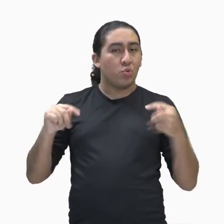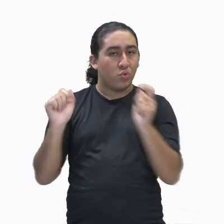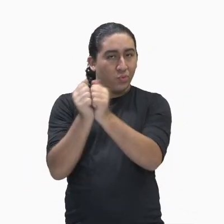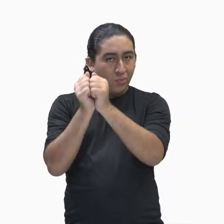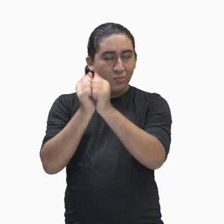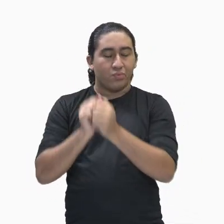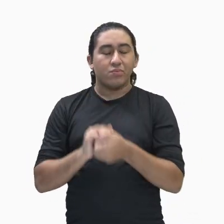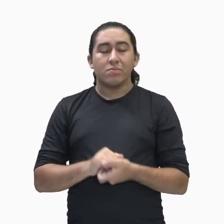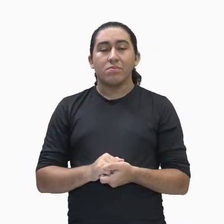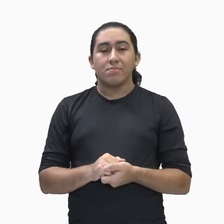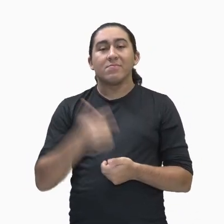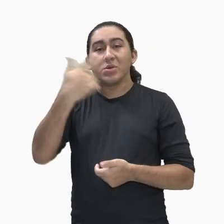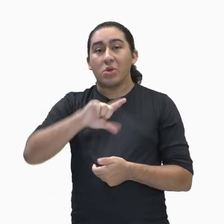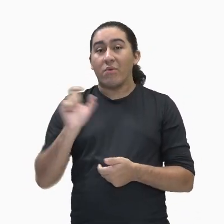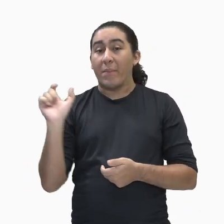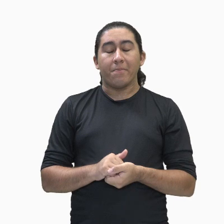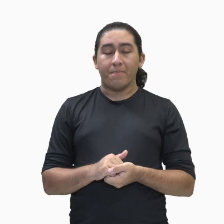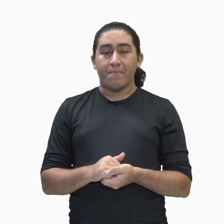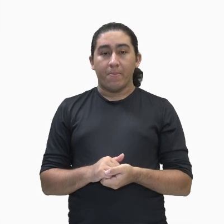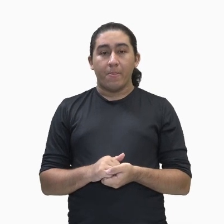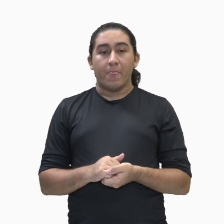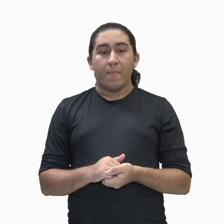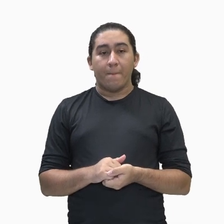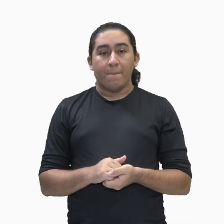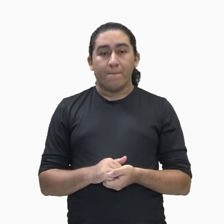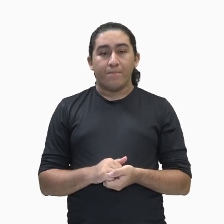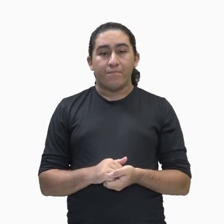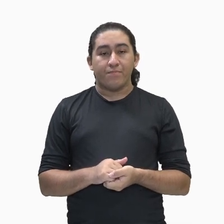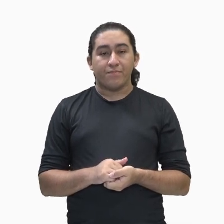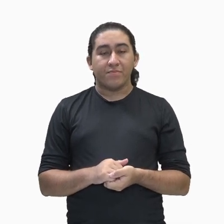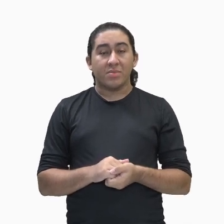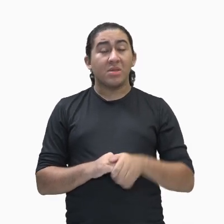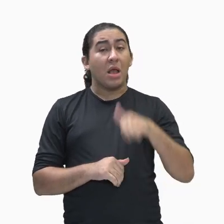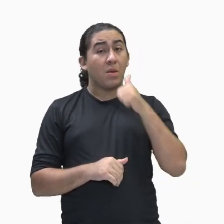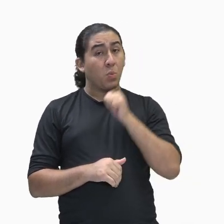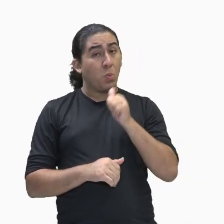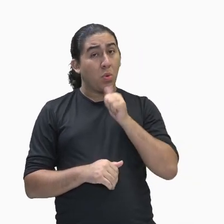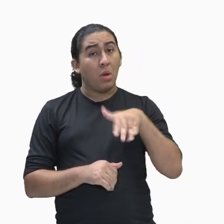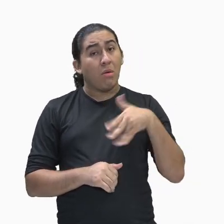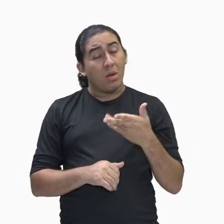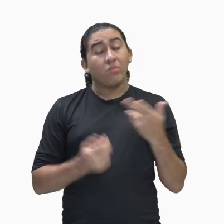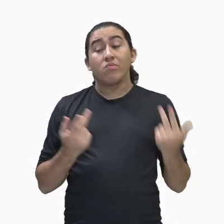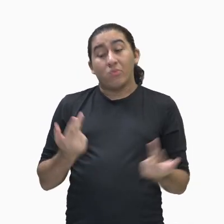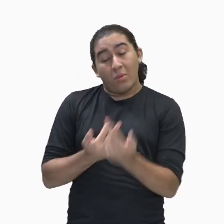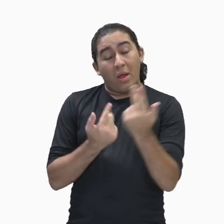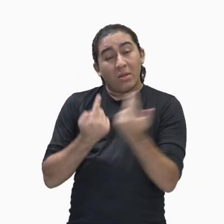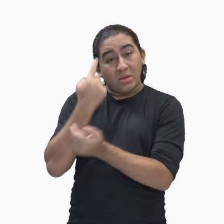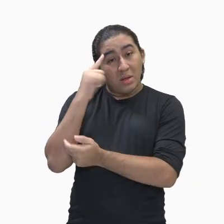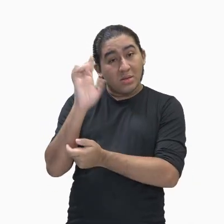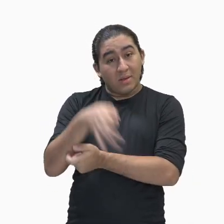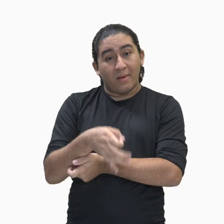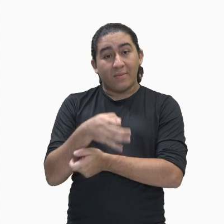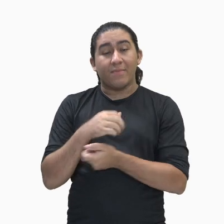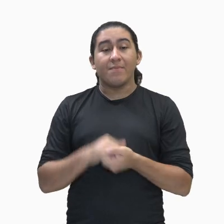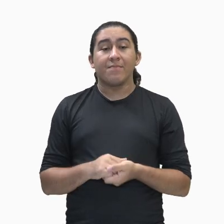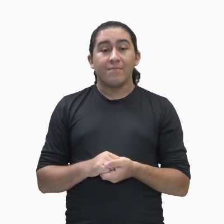Então, grandchildren, netos, netas. Todos eles, né? Todas as crianças são netos e netas.